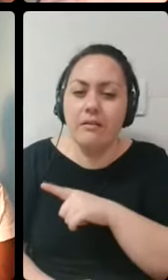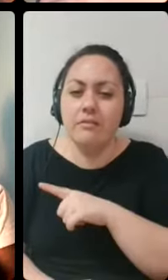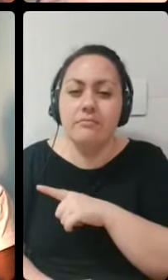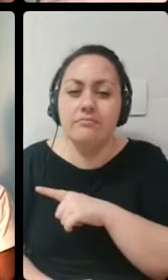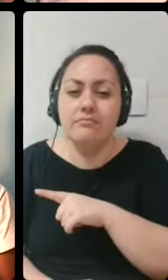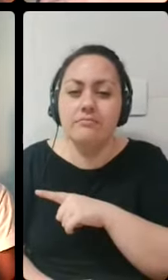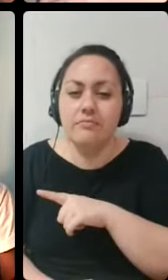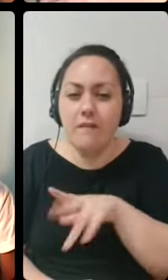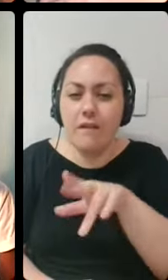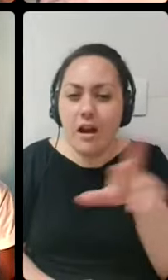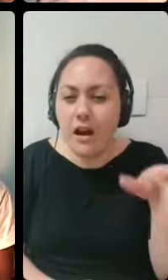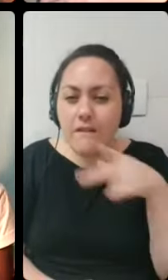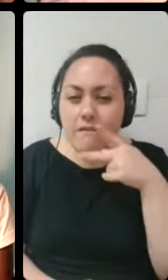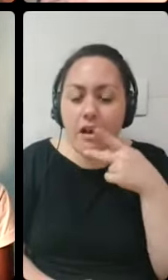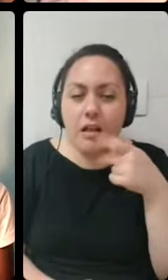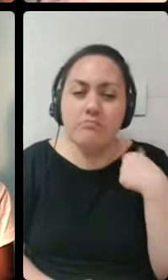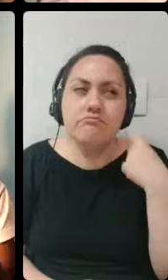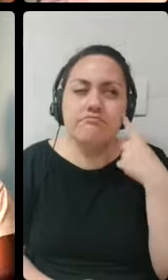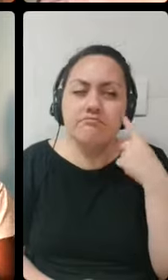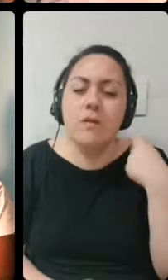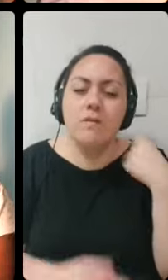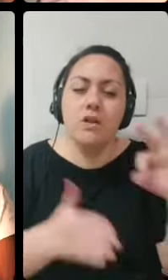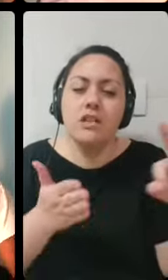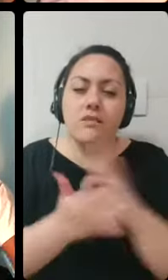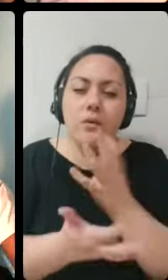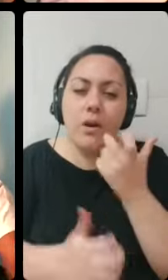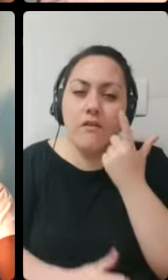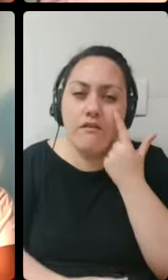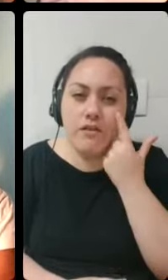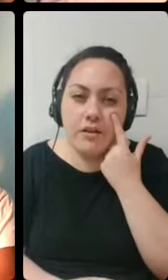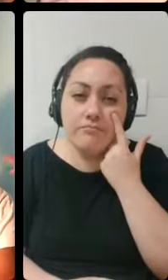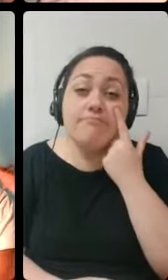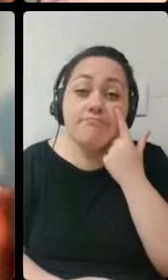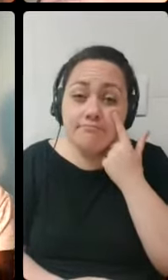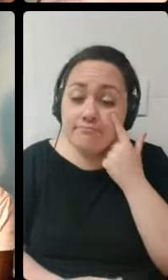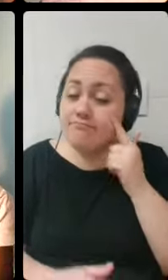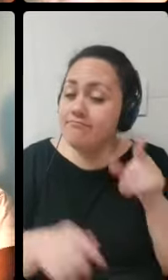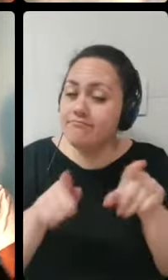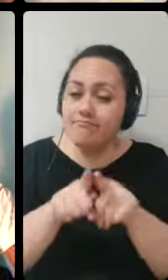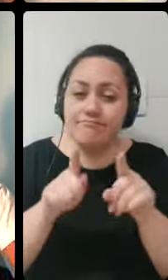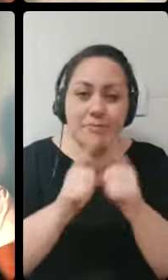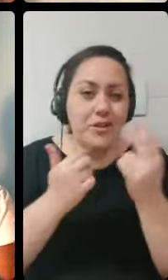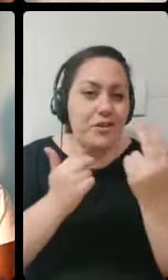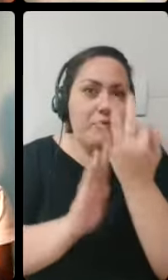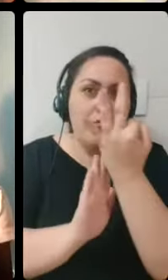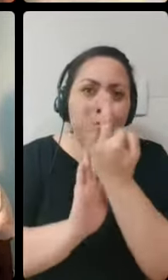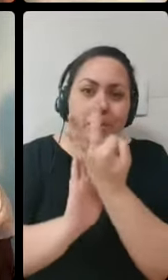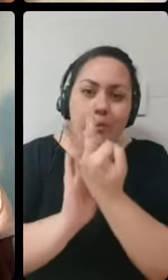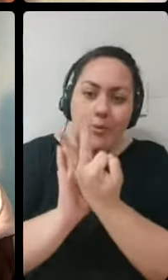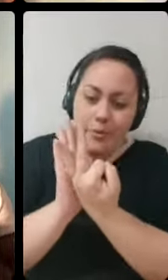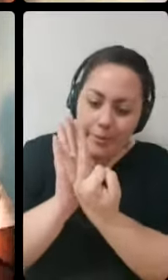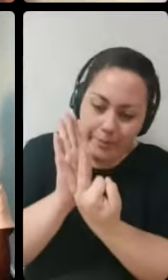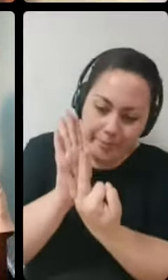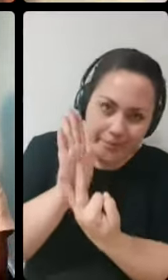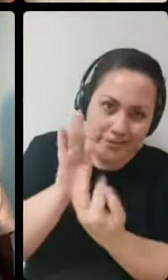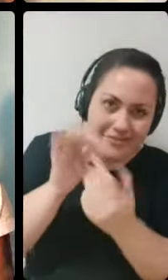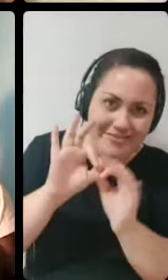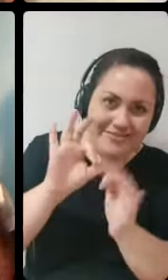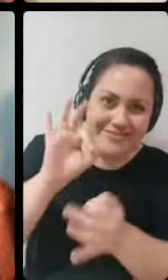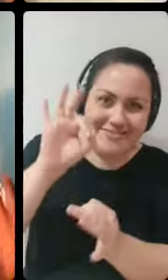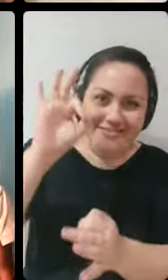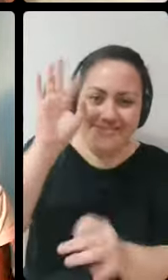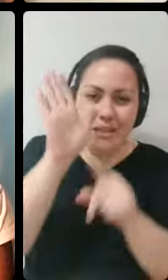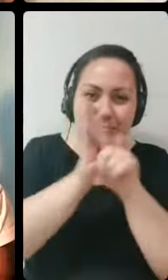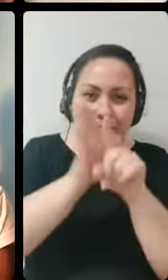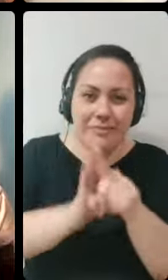que eu vou me inscrever para ver como é que funciona. E aí também foi a mesma coisa, né? Aquele formulário enorme, a gente fez, né? A gente